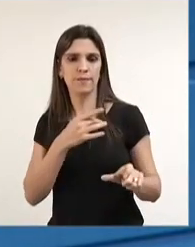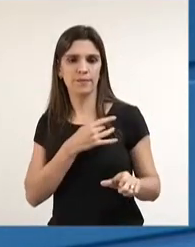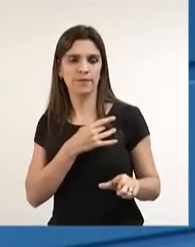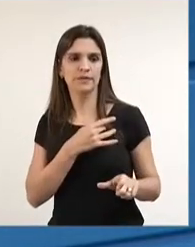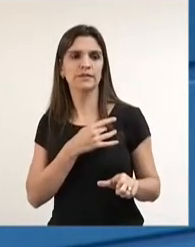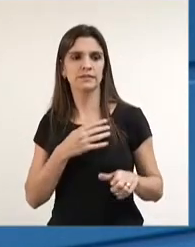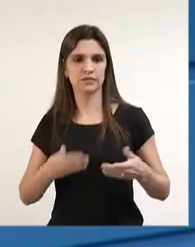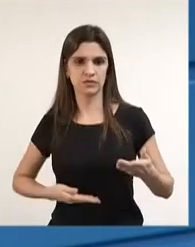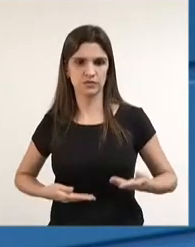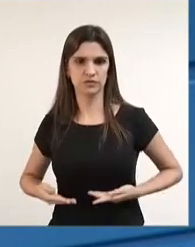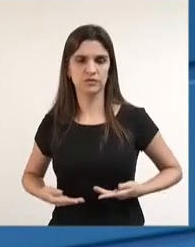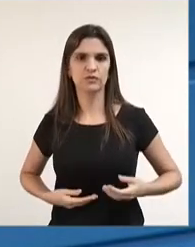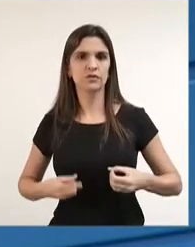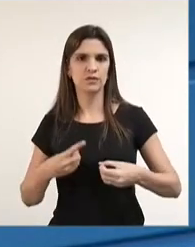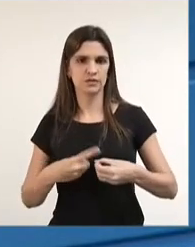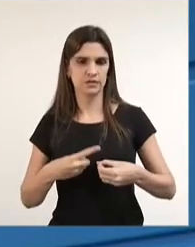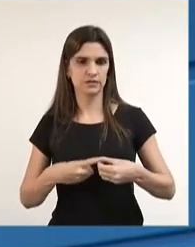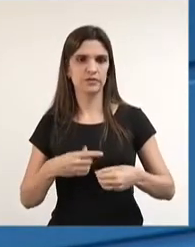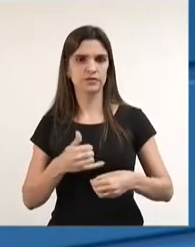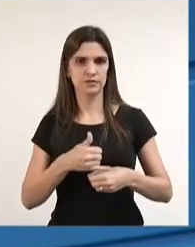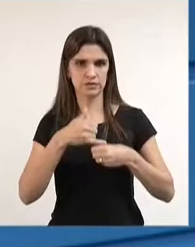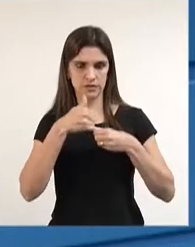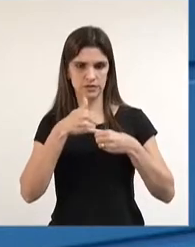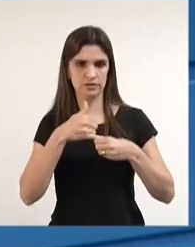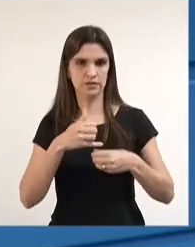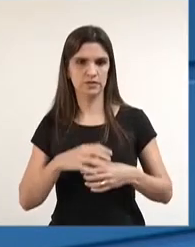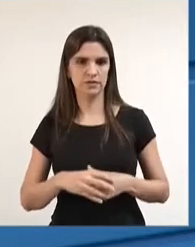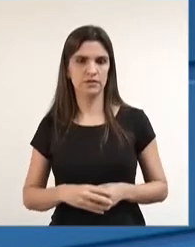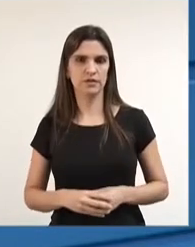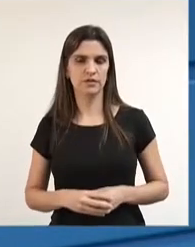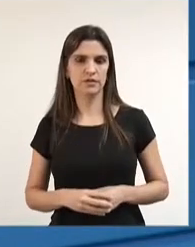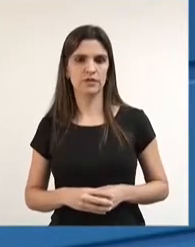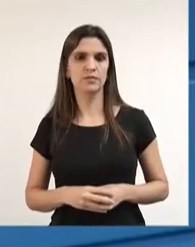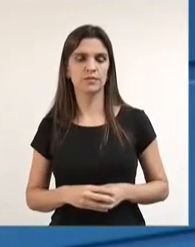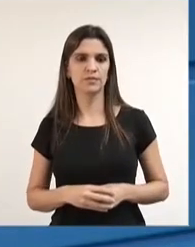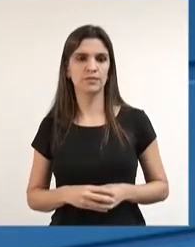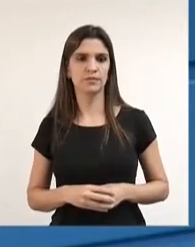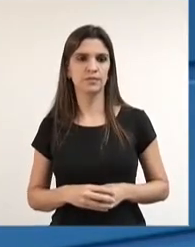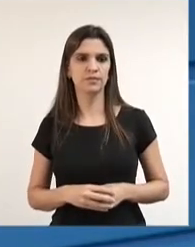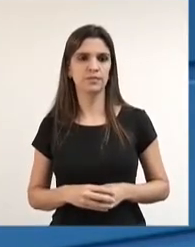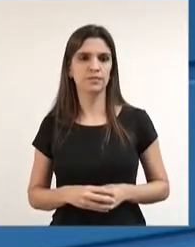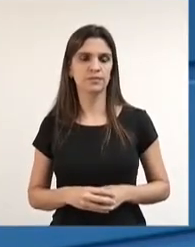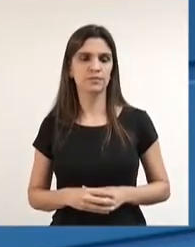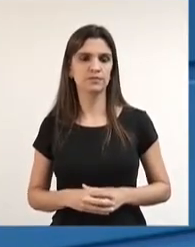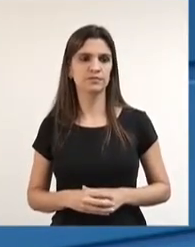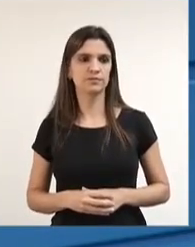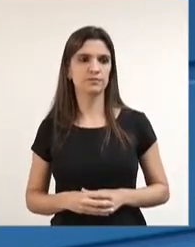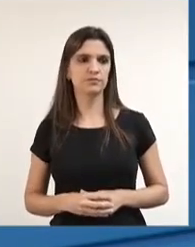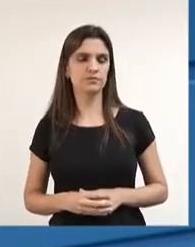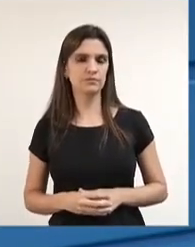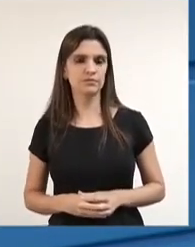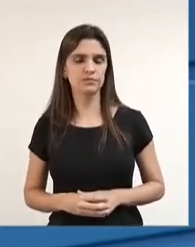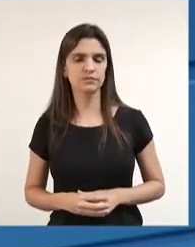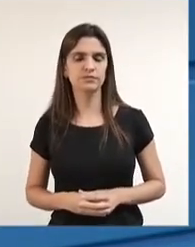Serviço Militar de Carapó, senhor Samuel Pereira de Souza, falecido no dia 5 do corrente mês.